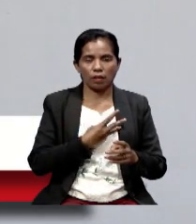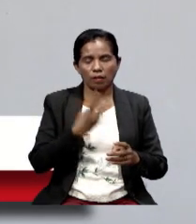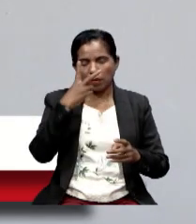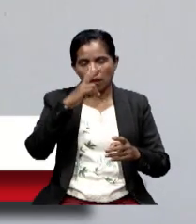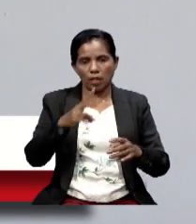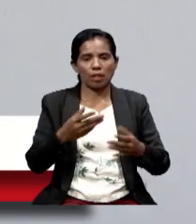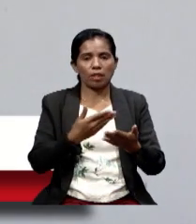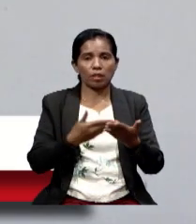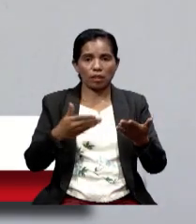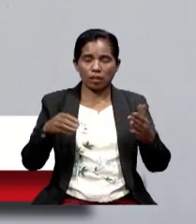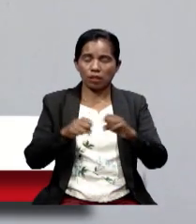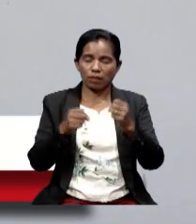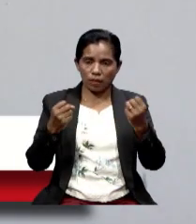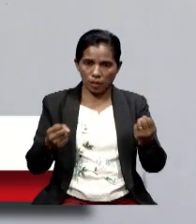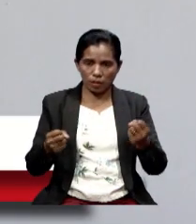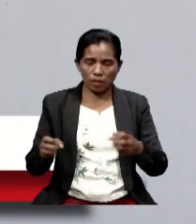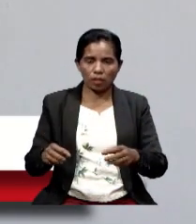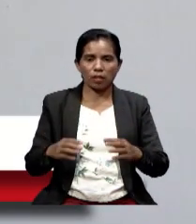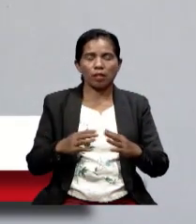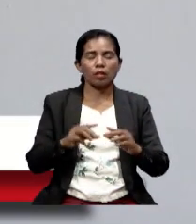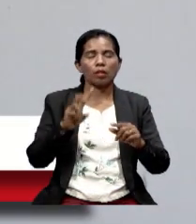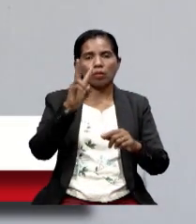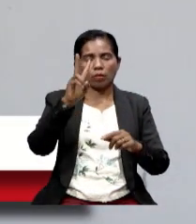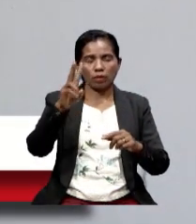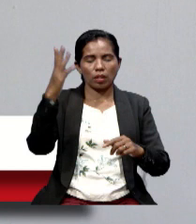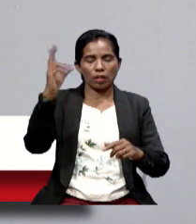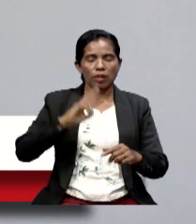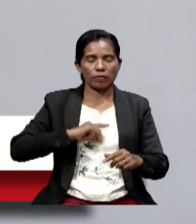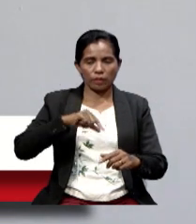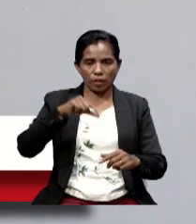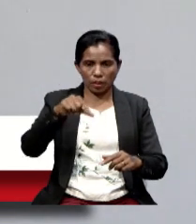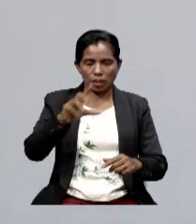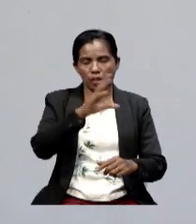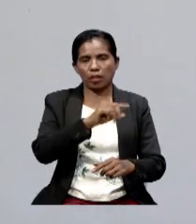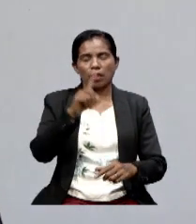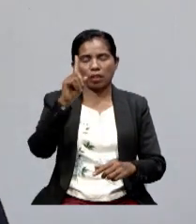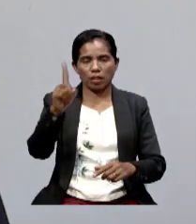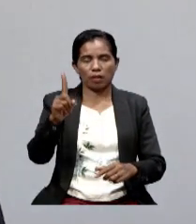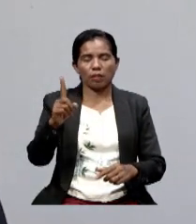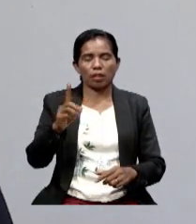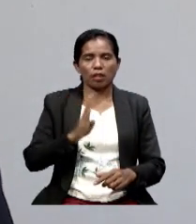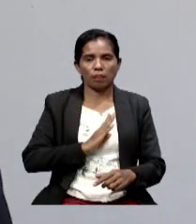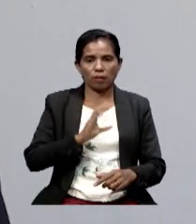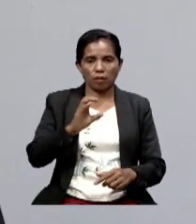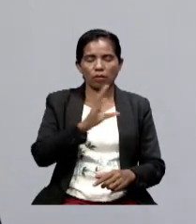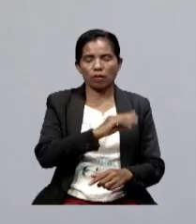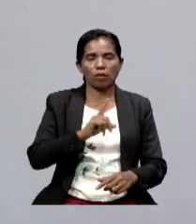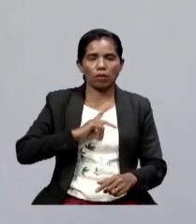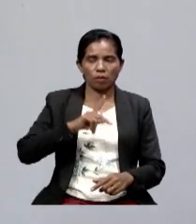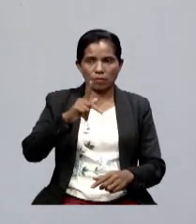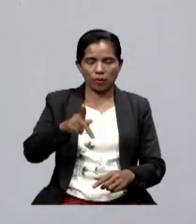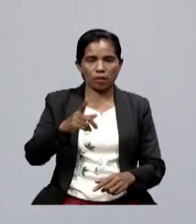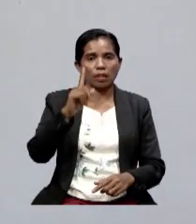Sirnebe, e aqui para a rua é a Viqueque, e de Macumba, Bocauto, Lauteng, Los Palos, e de